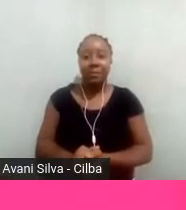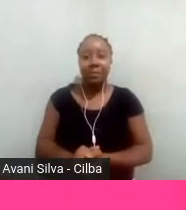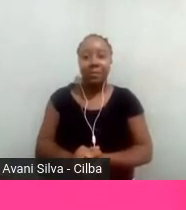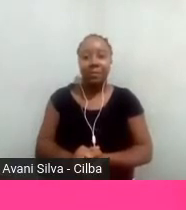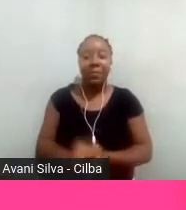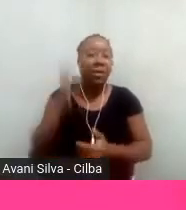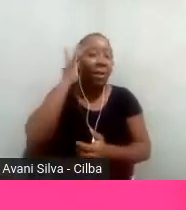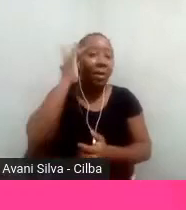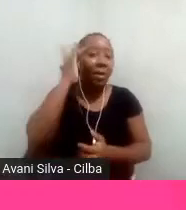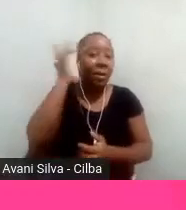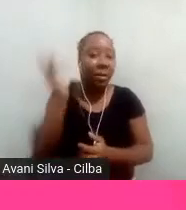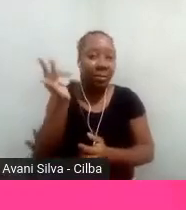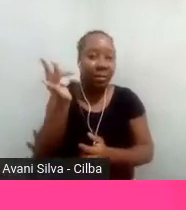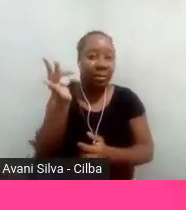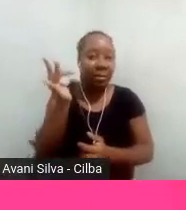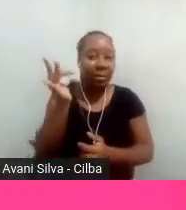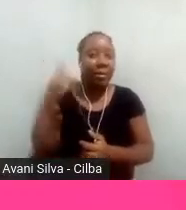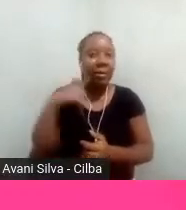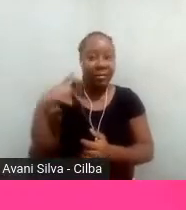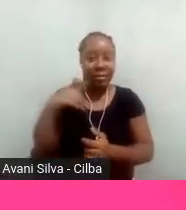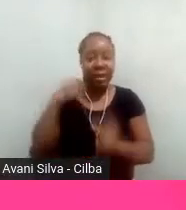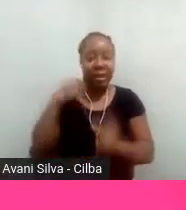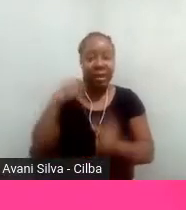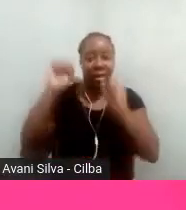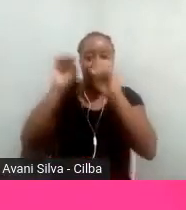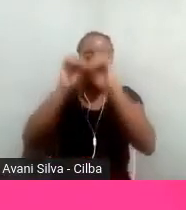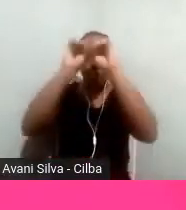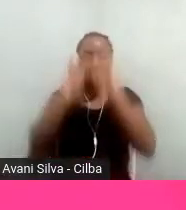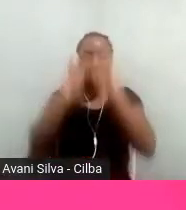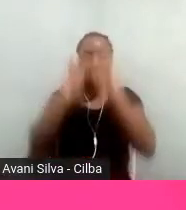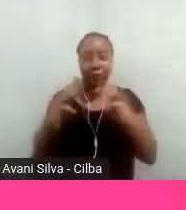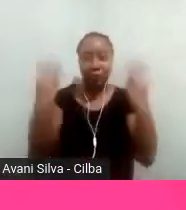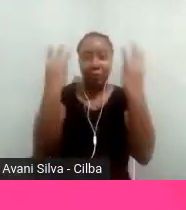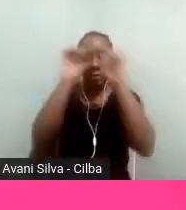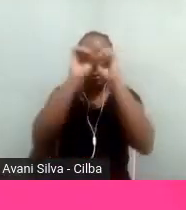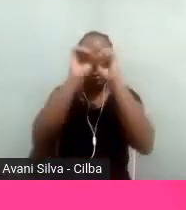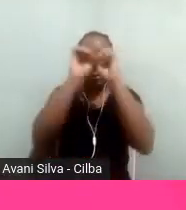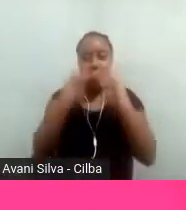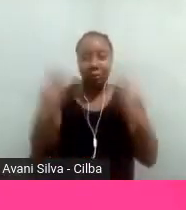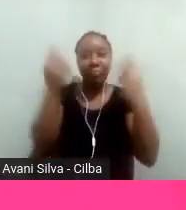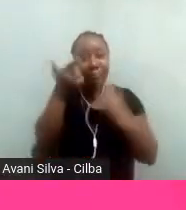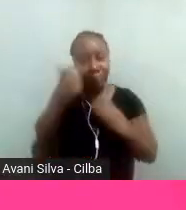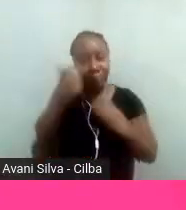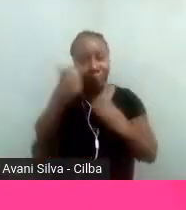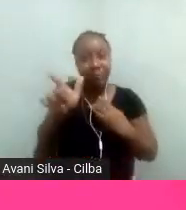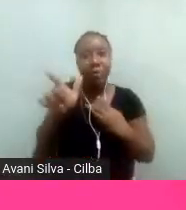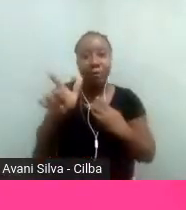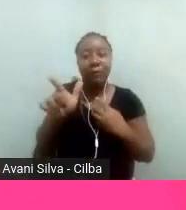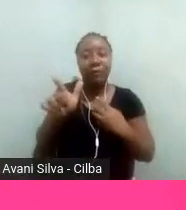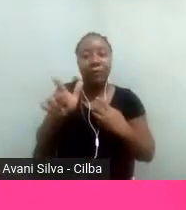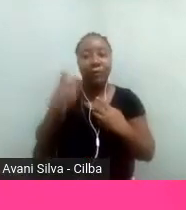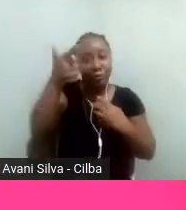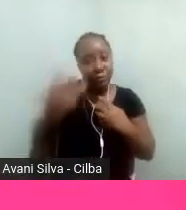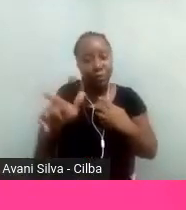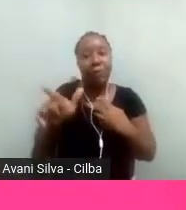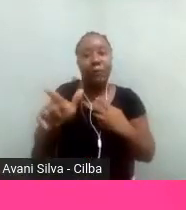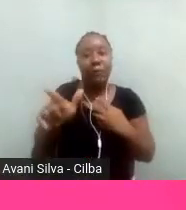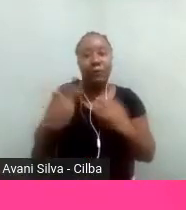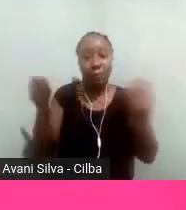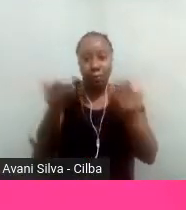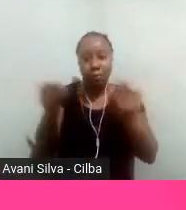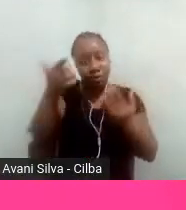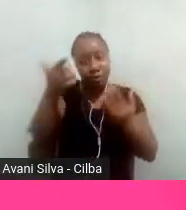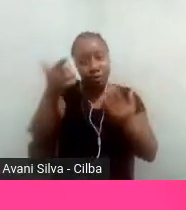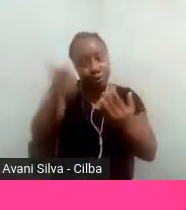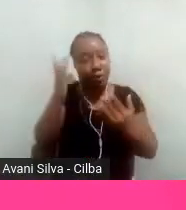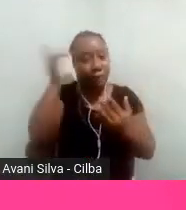Amanhã a gente vai ter esse workshop de novo. Vai ser uma repetição desse workshop de hoje. O que eu